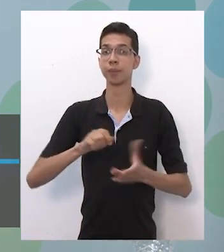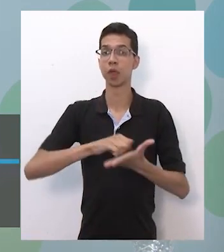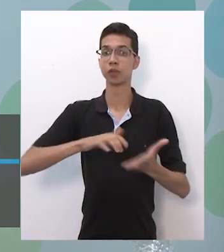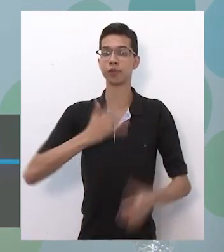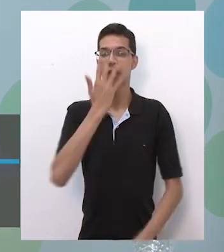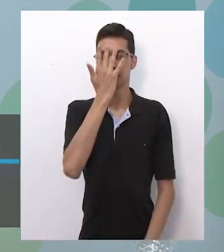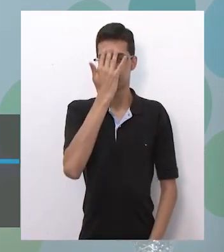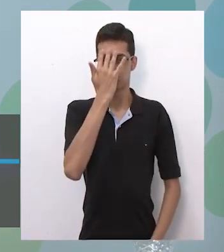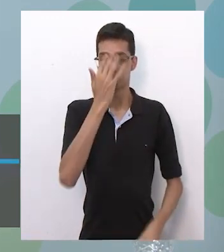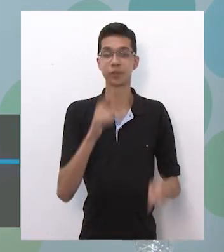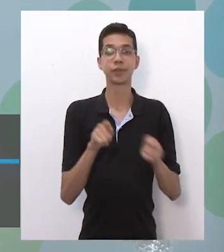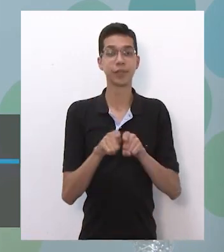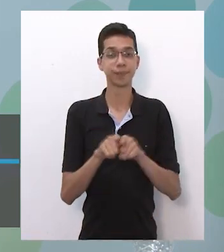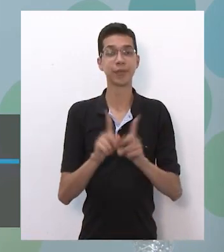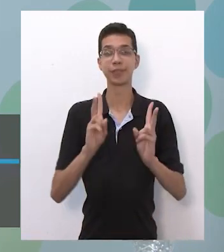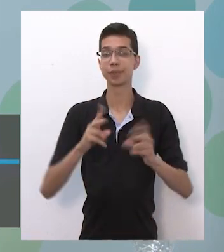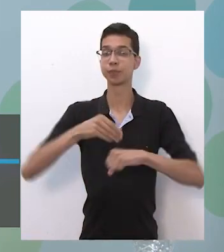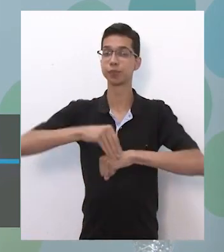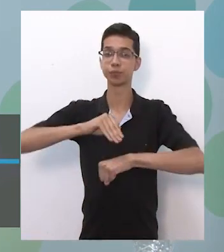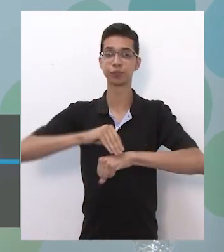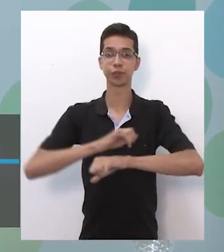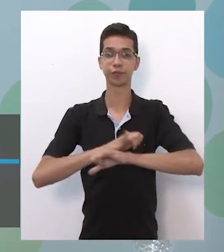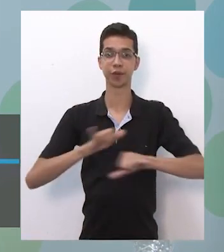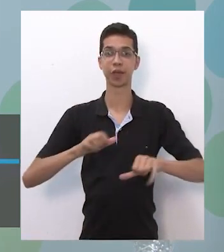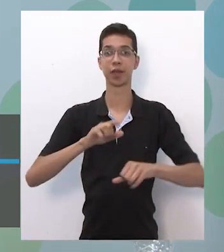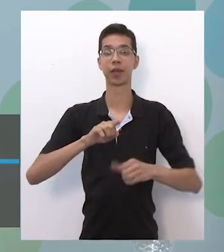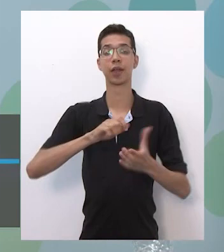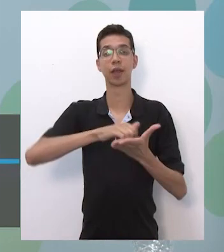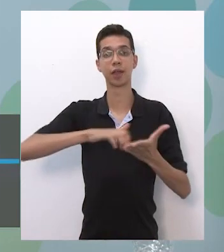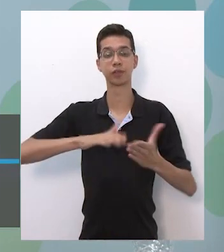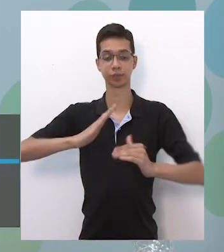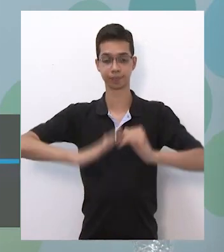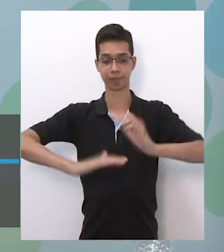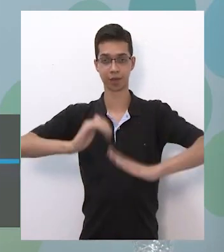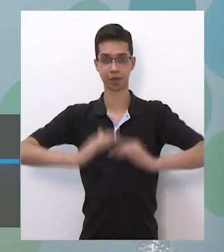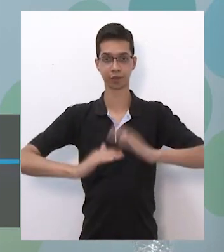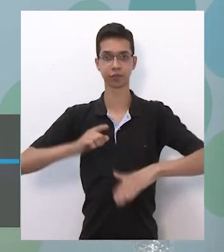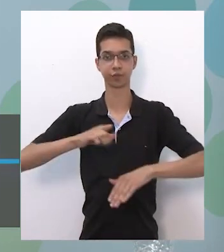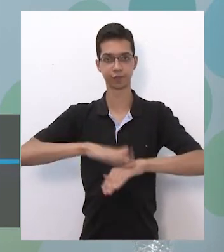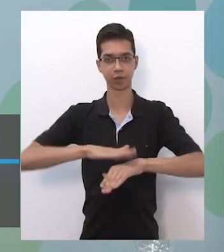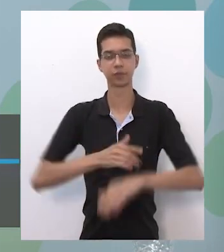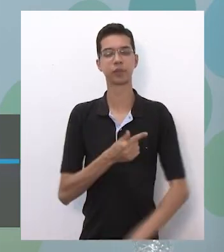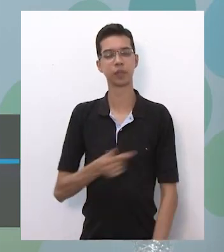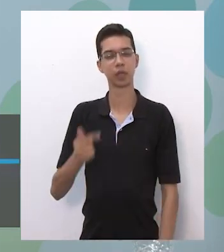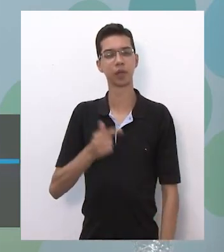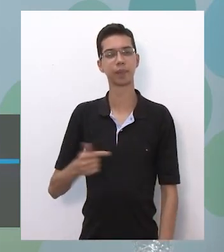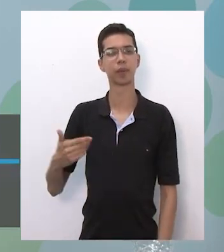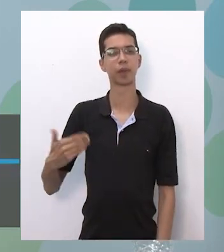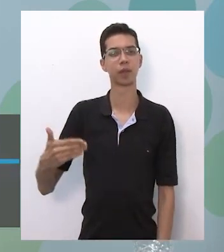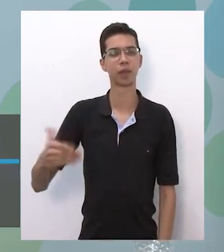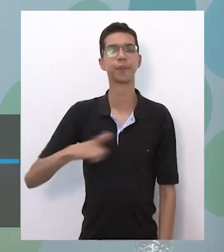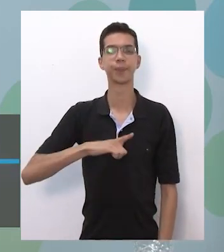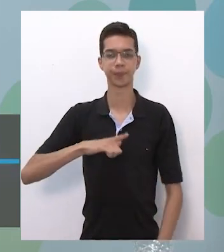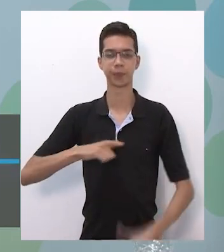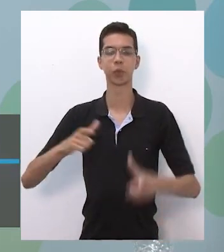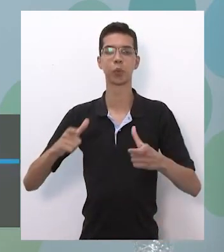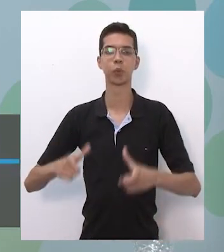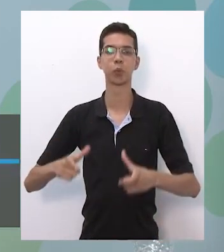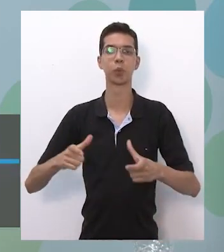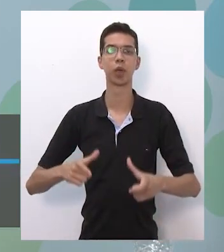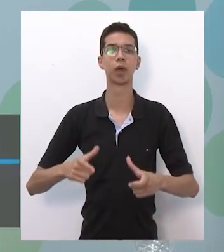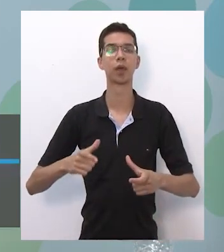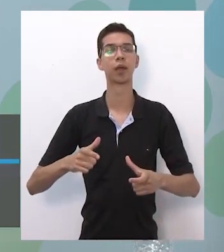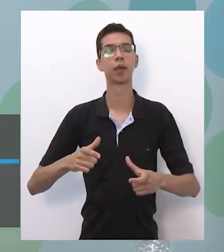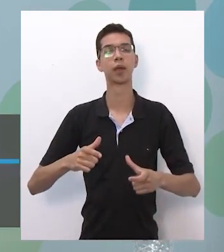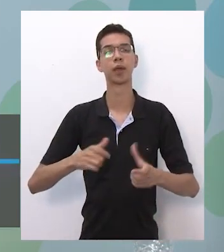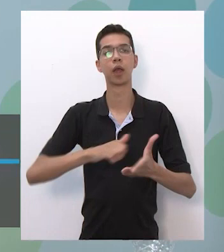e também sempre atreladas à atividade prática, e cada semana realmente um dos nossos espaços apresenta um tipo de